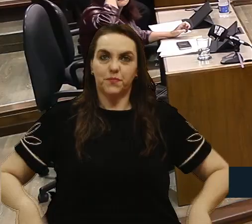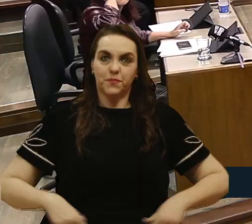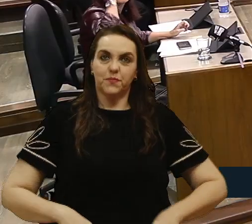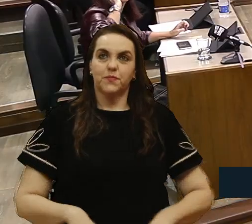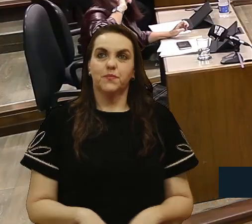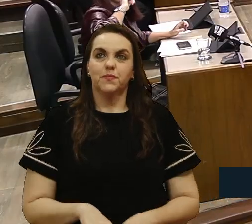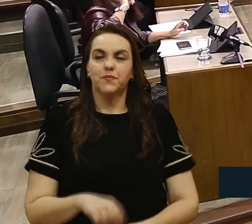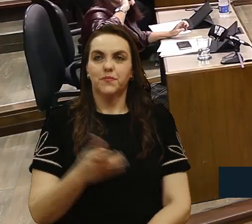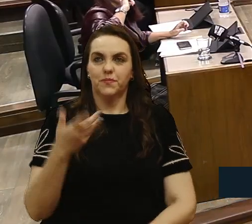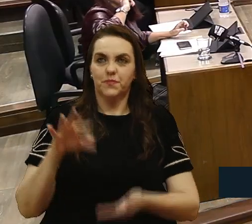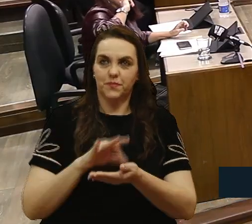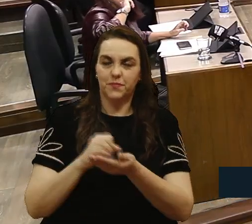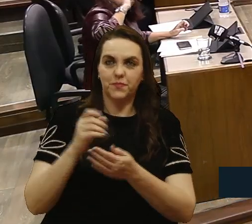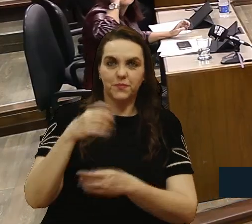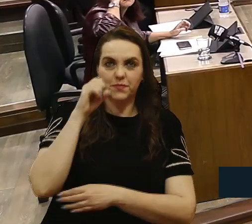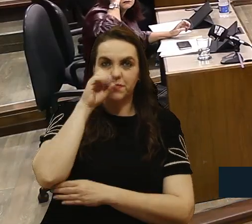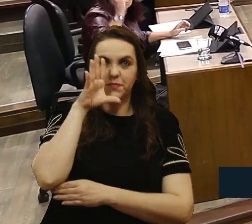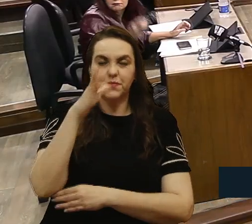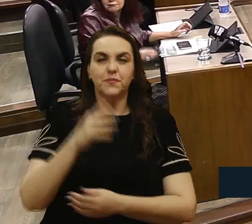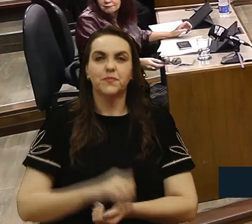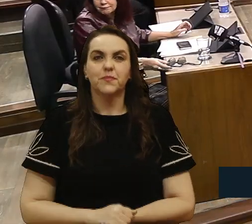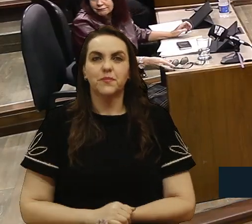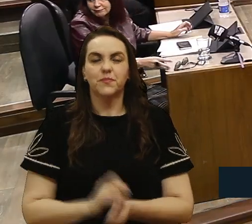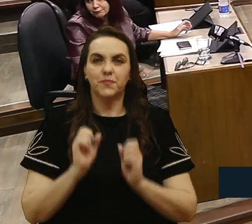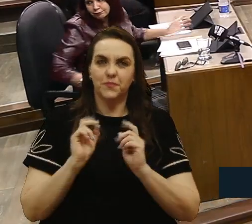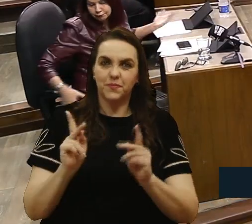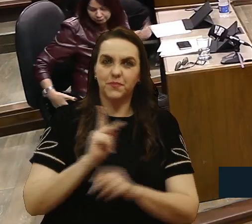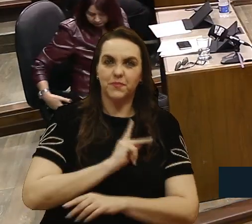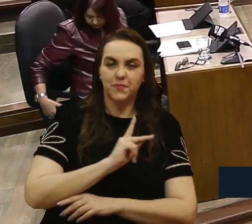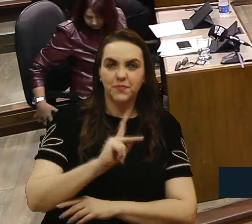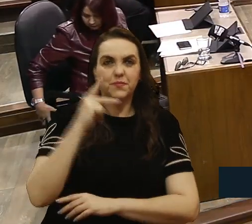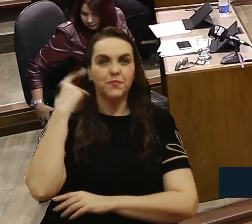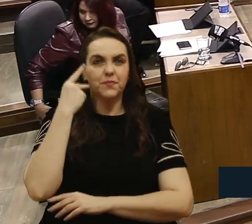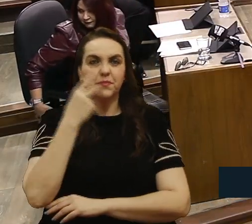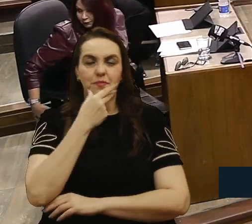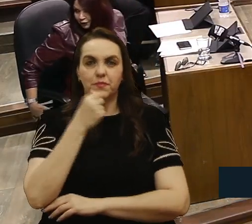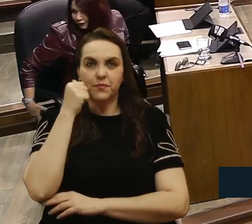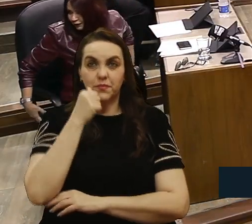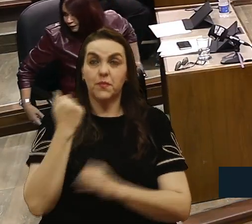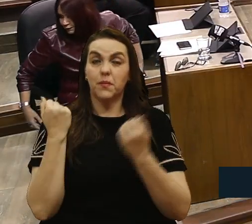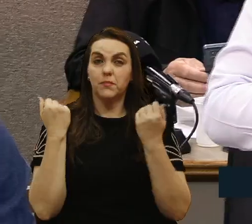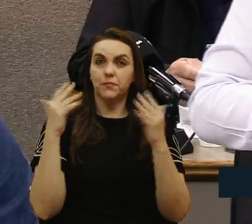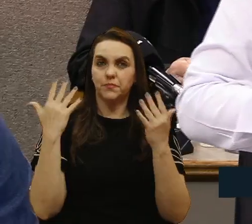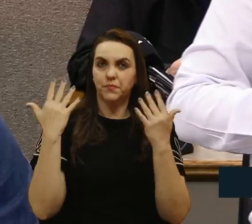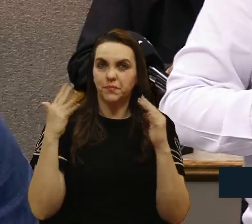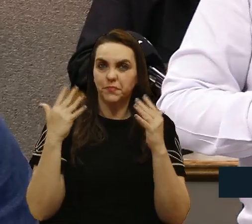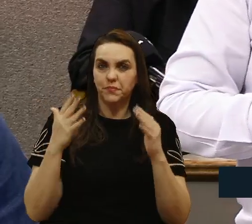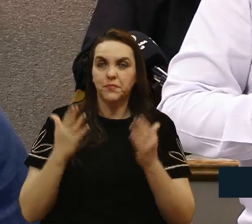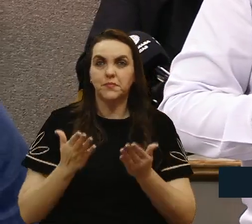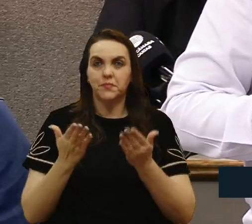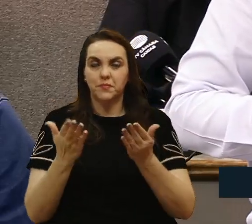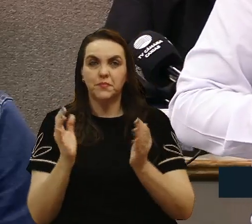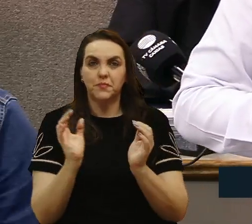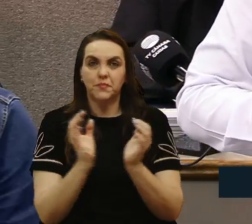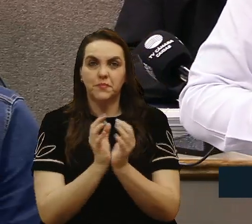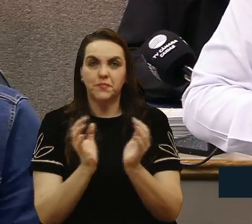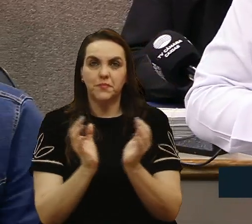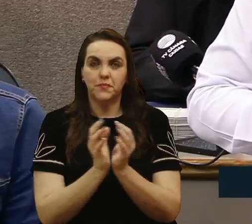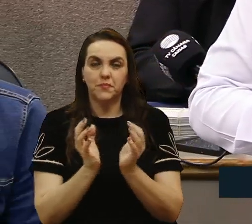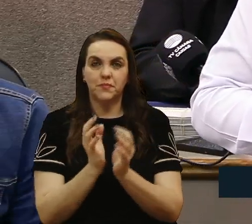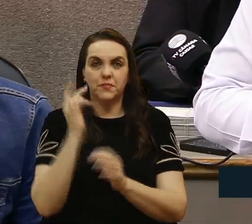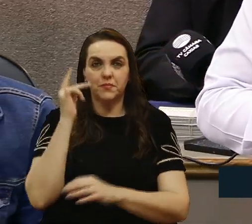Pois não, senhor presidente, senhoras e senhores vereadores, primeiramente eu gostaria de parabenizar a minha colega